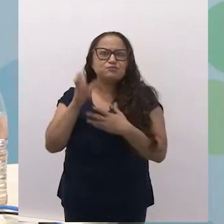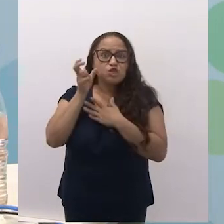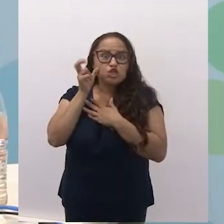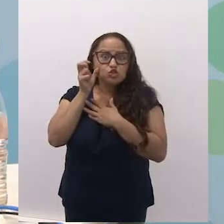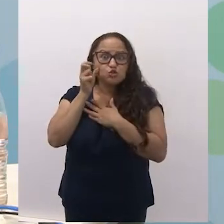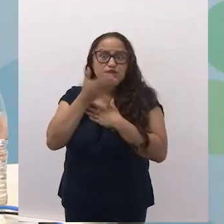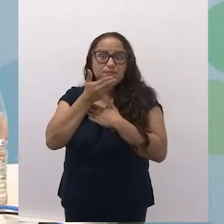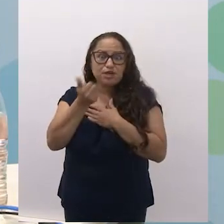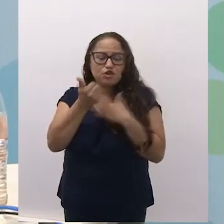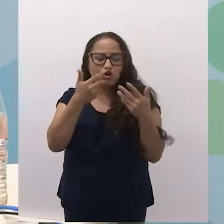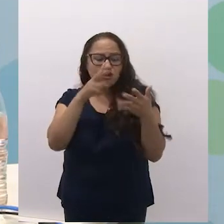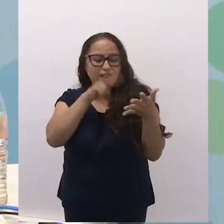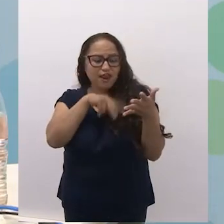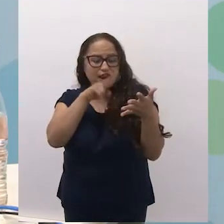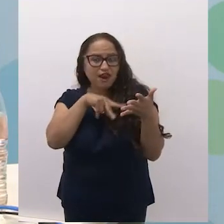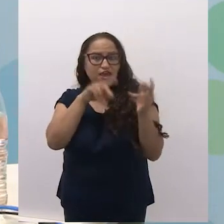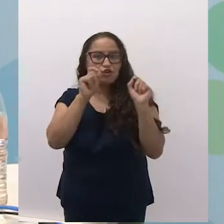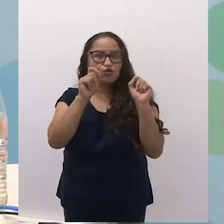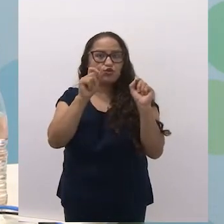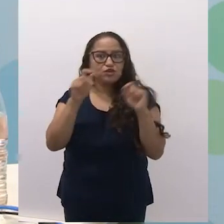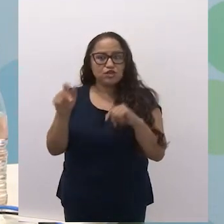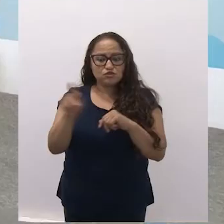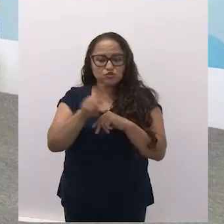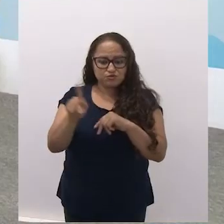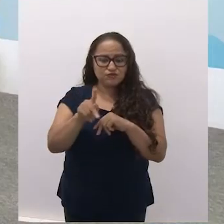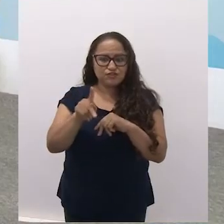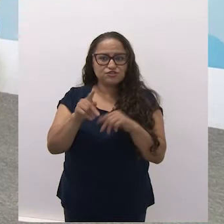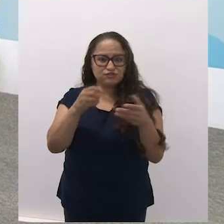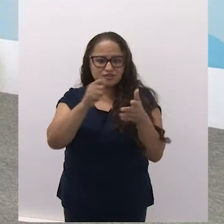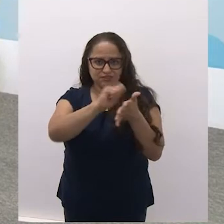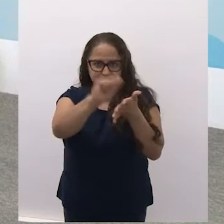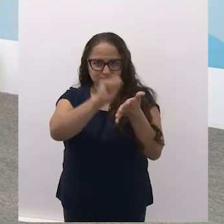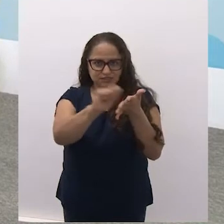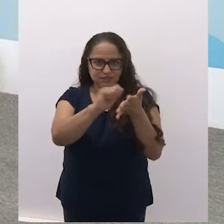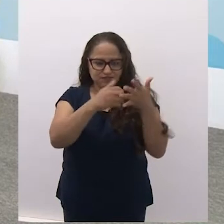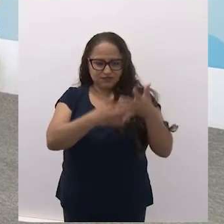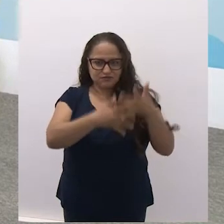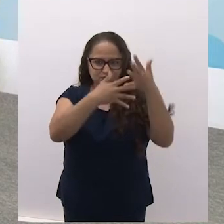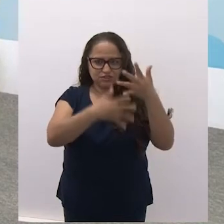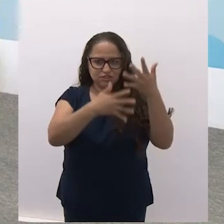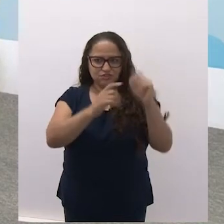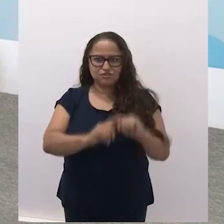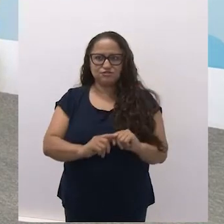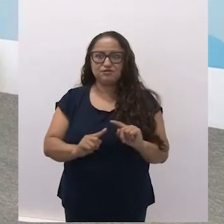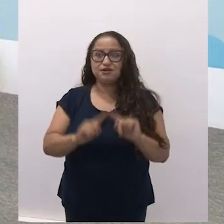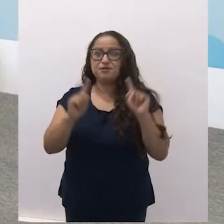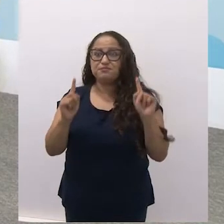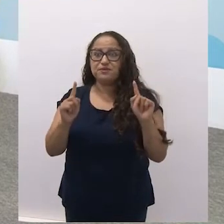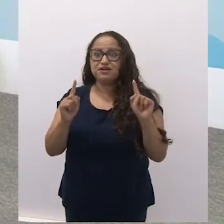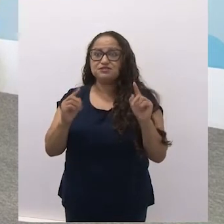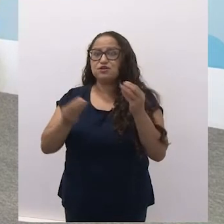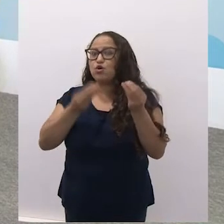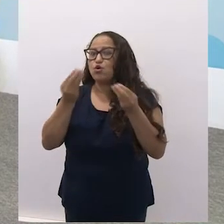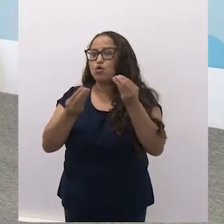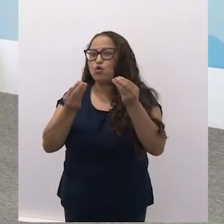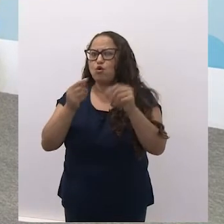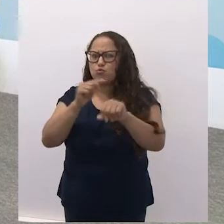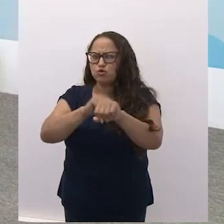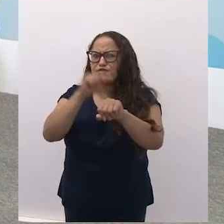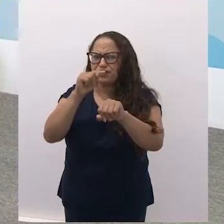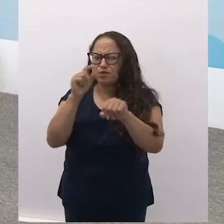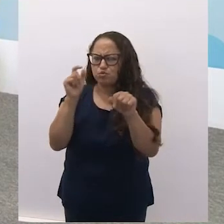né? Ler um pouquinho do que os nossos professores vão escrever no nosso chat. Só que, Sandrinha, como nós estamos com o tempo